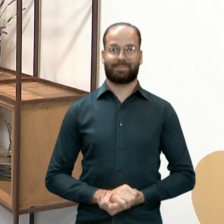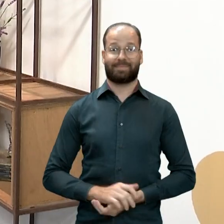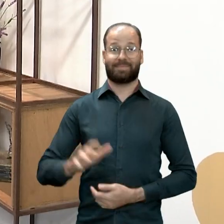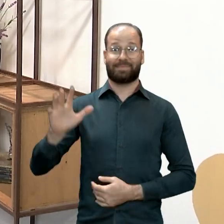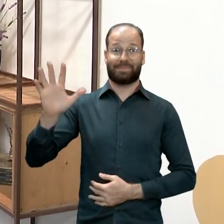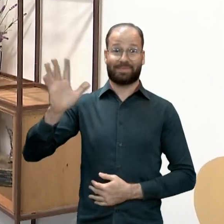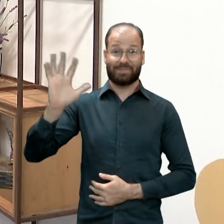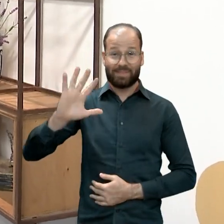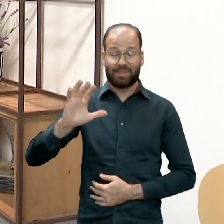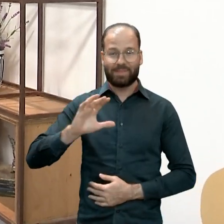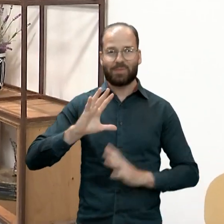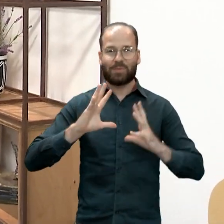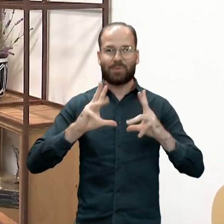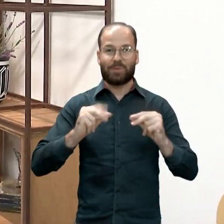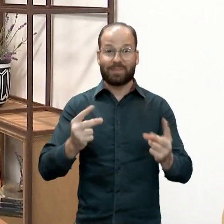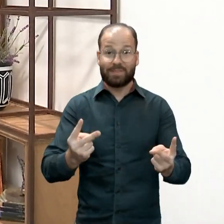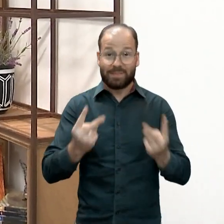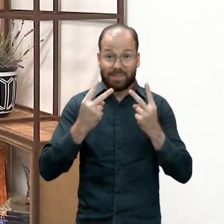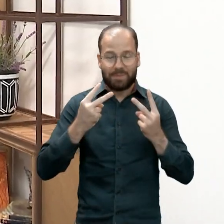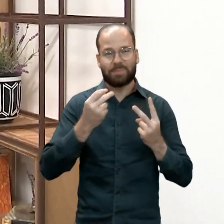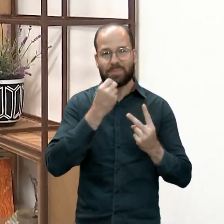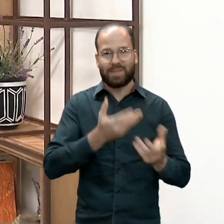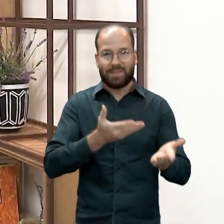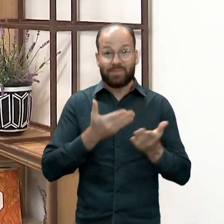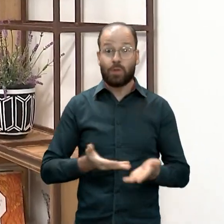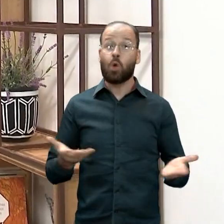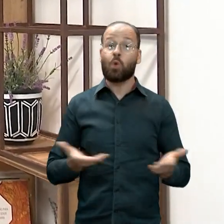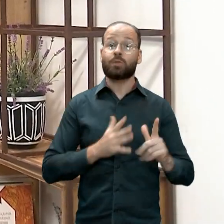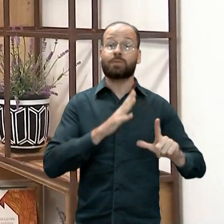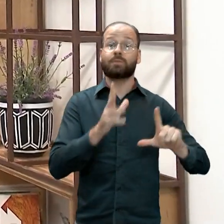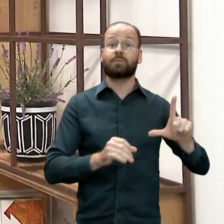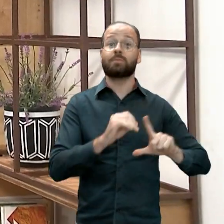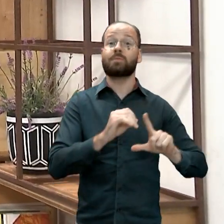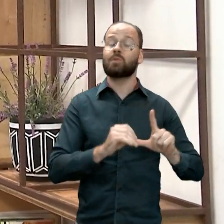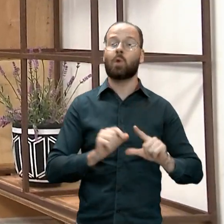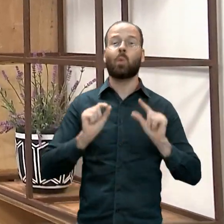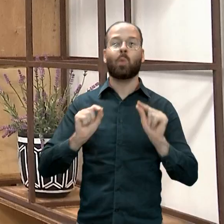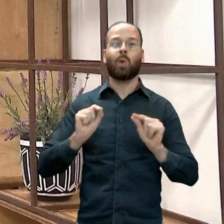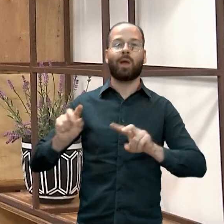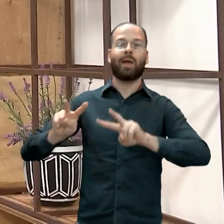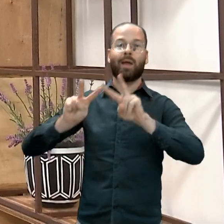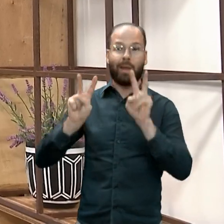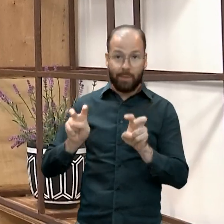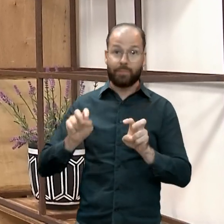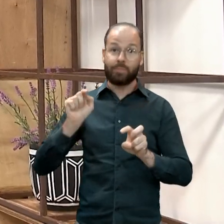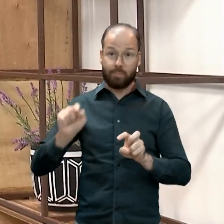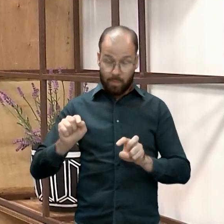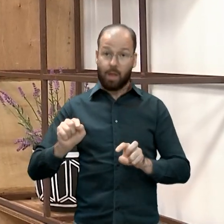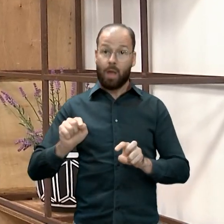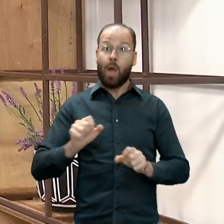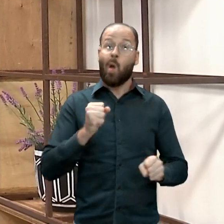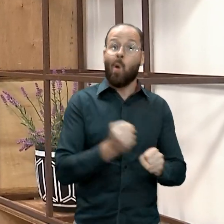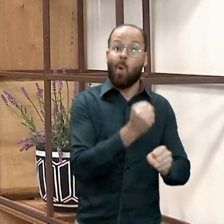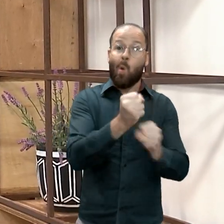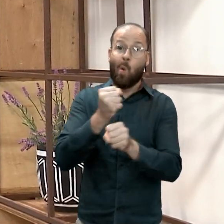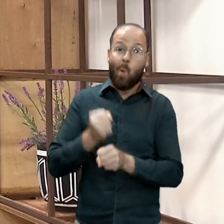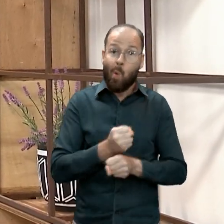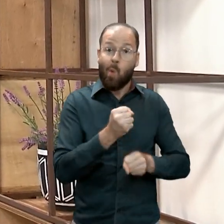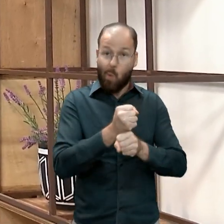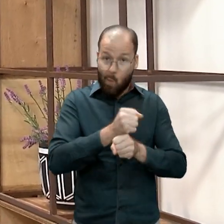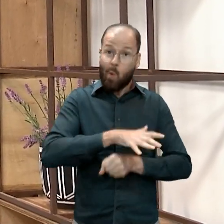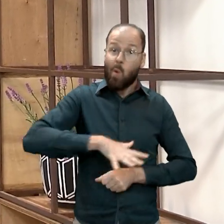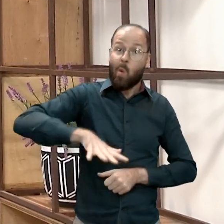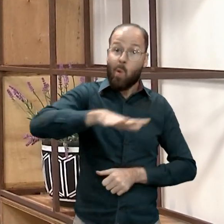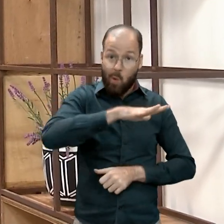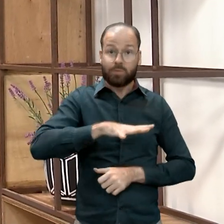olá pessoal, seja muito bem-vindo. No programa de hoje eu te conto que a participação do setor da construção civil no produto interno bruto